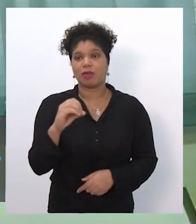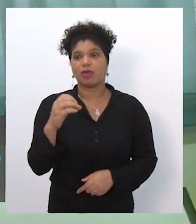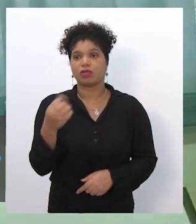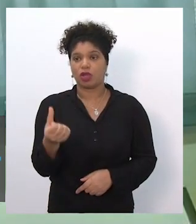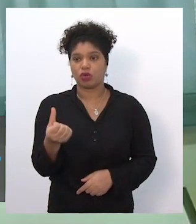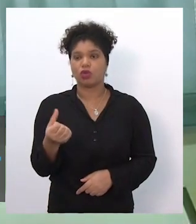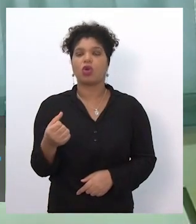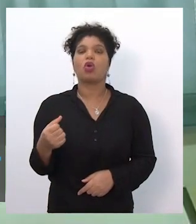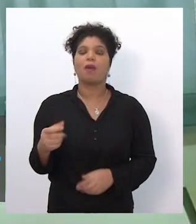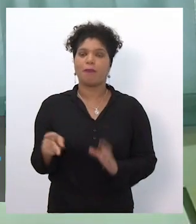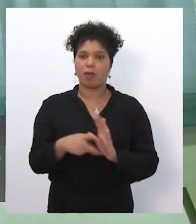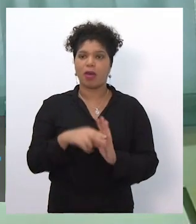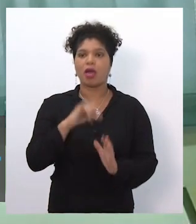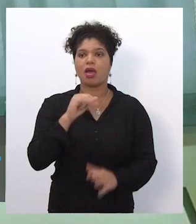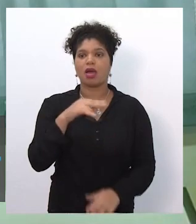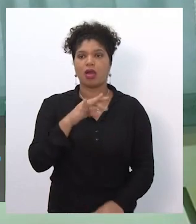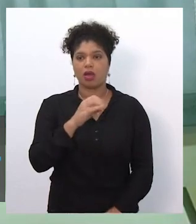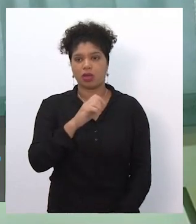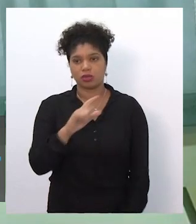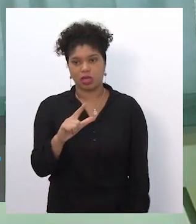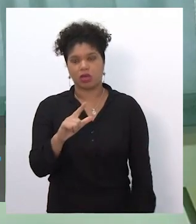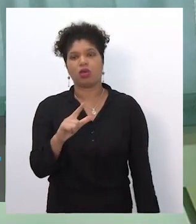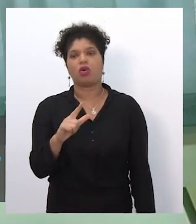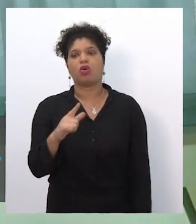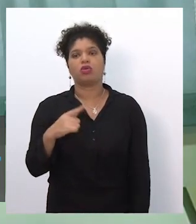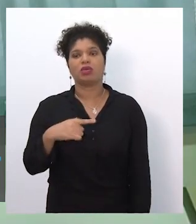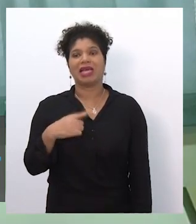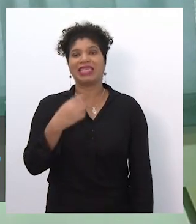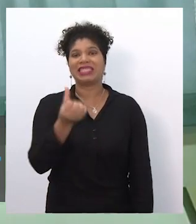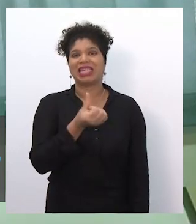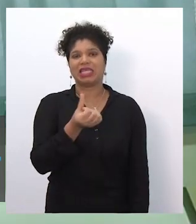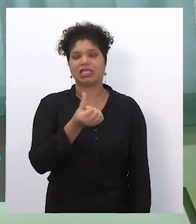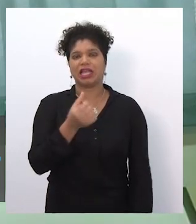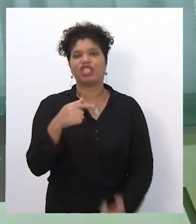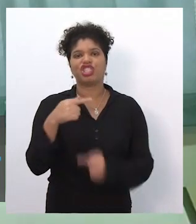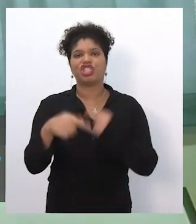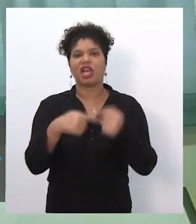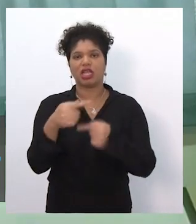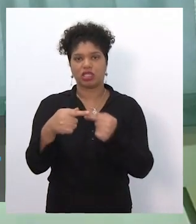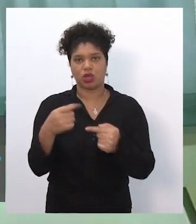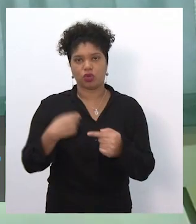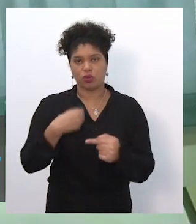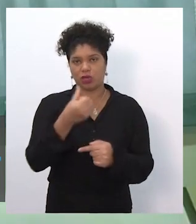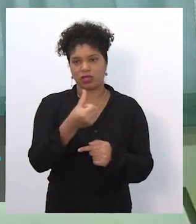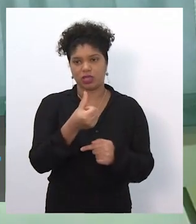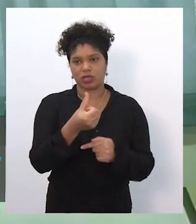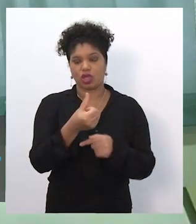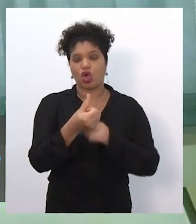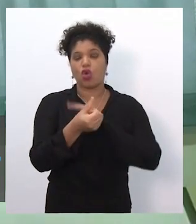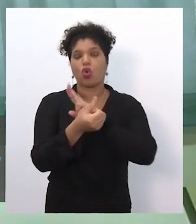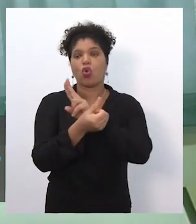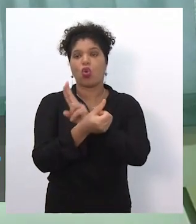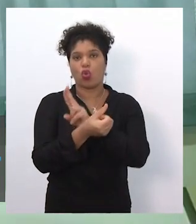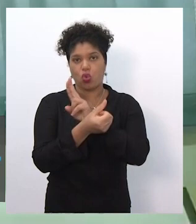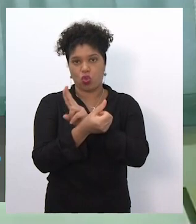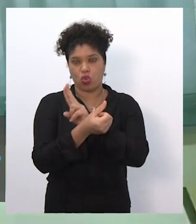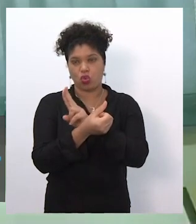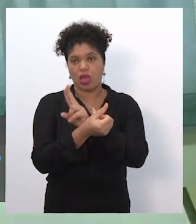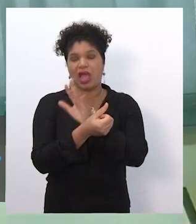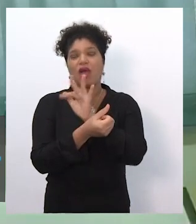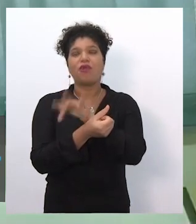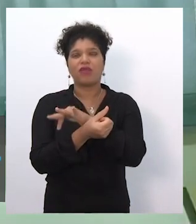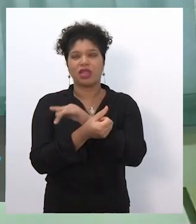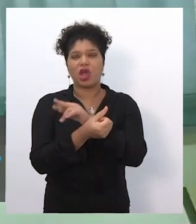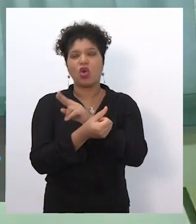é um processador da Intel de entrada da 6ª geração. E a letra U, que é o sufixo que nós